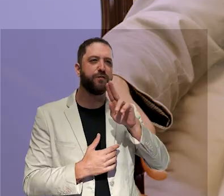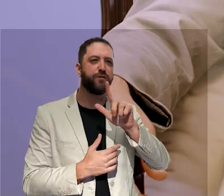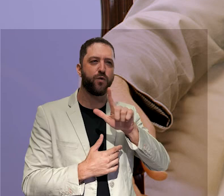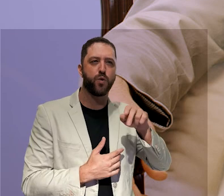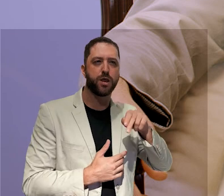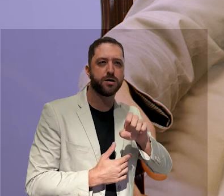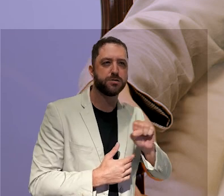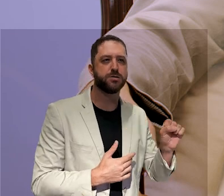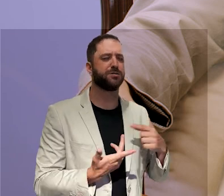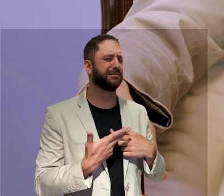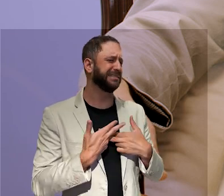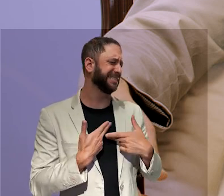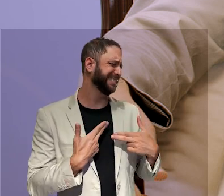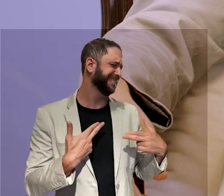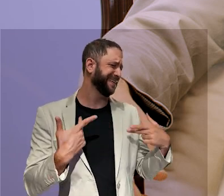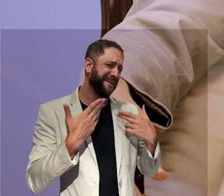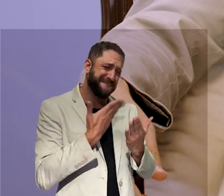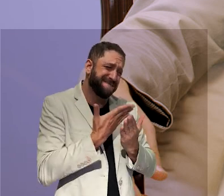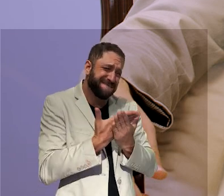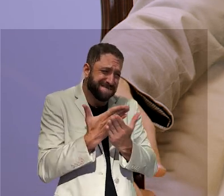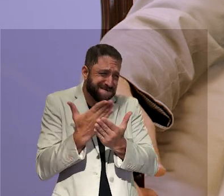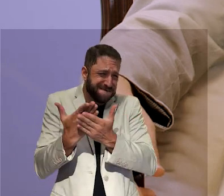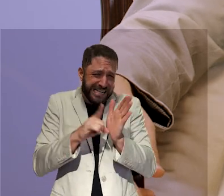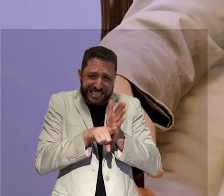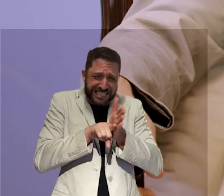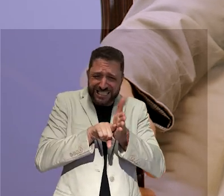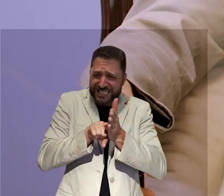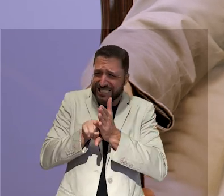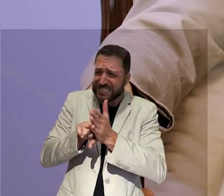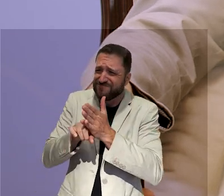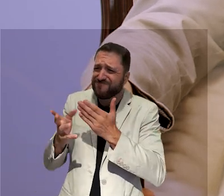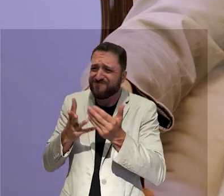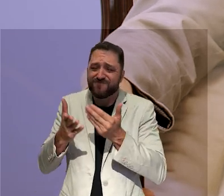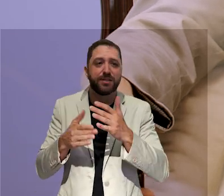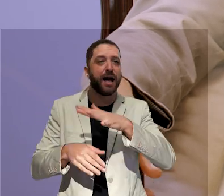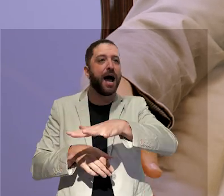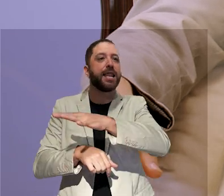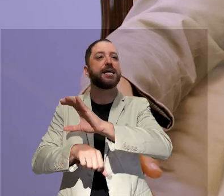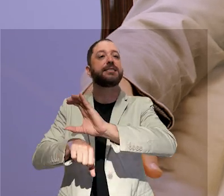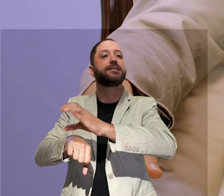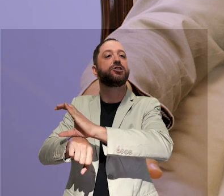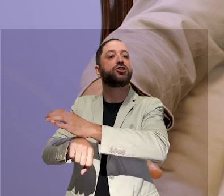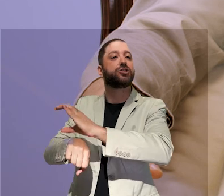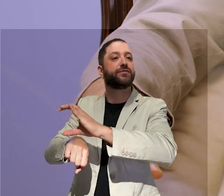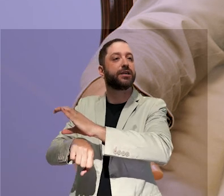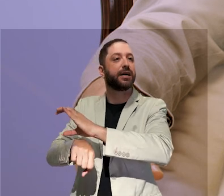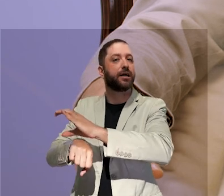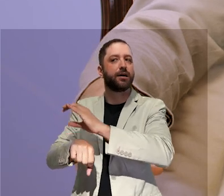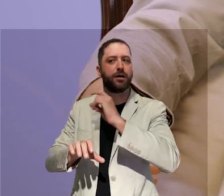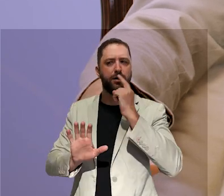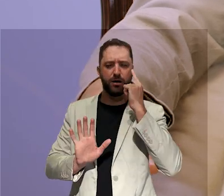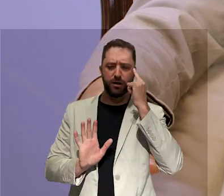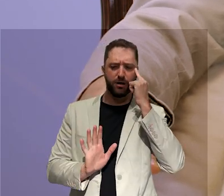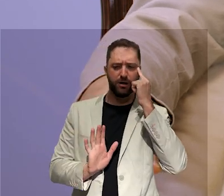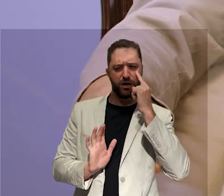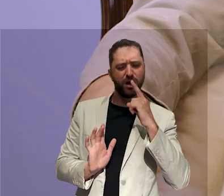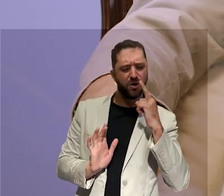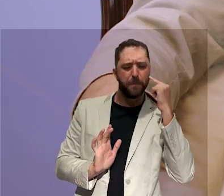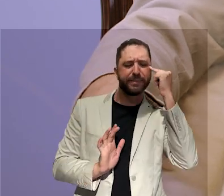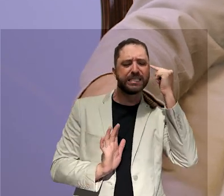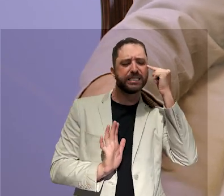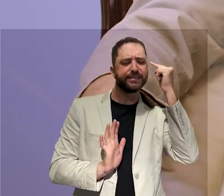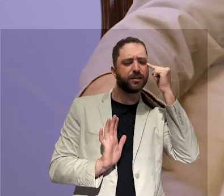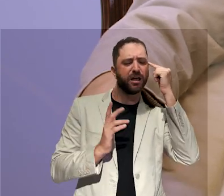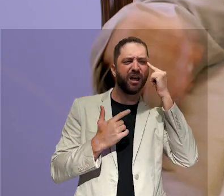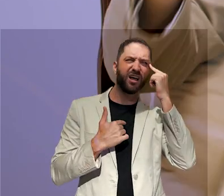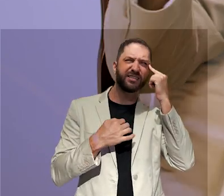E aí eu comecei a ir para dentro do ambiente científico, validar as coisas que eu já sentia antes,